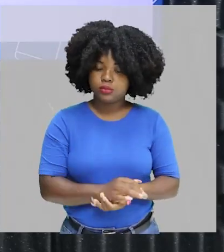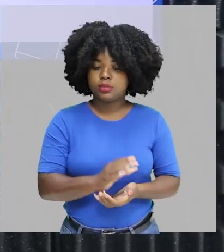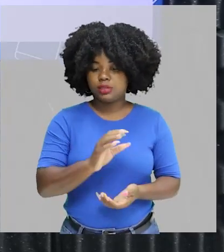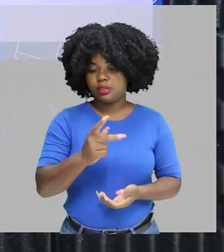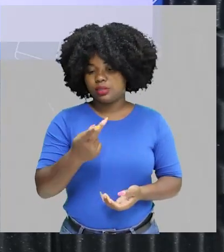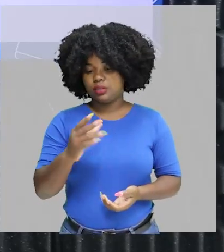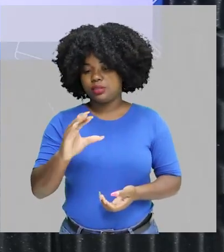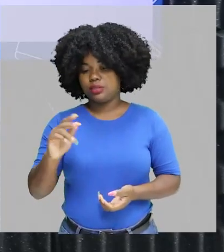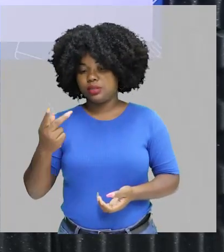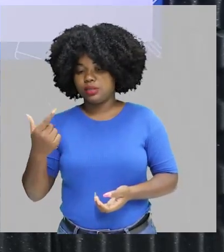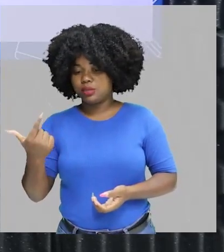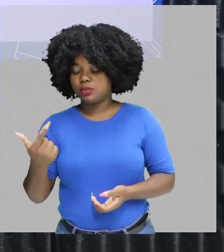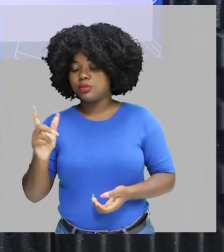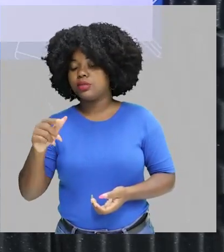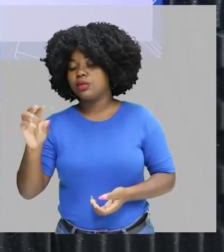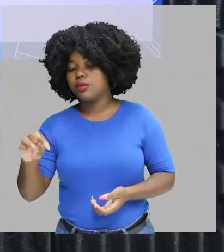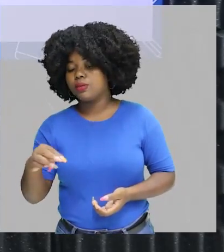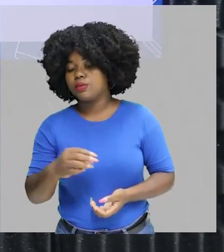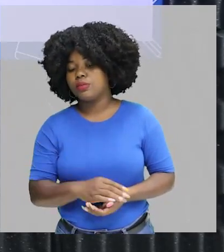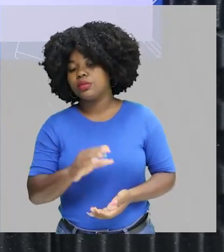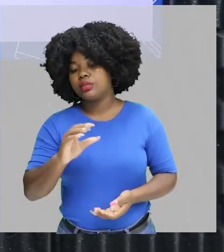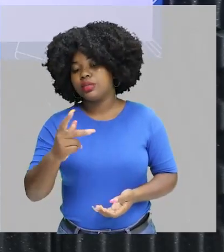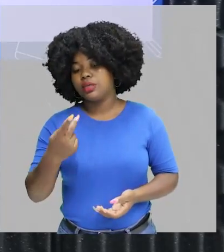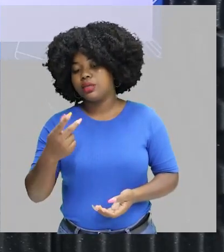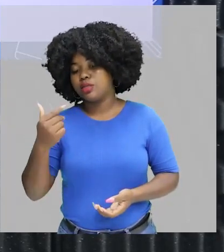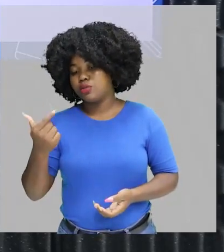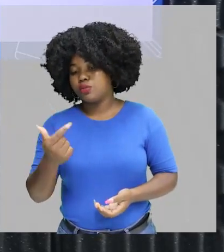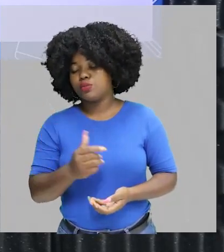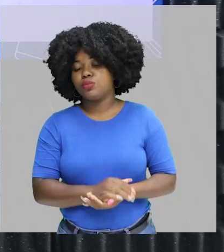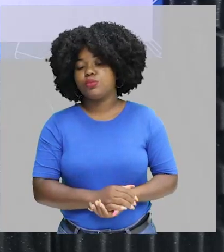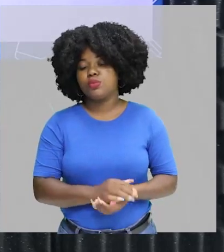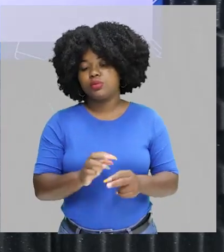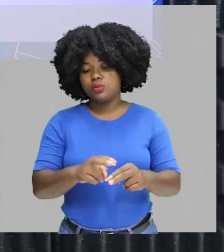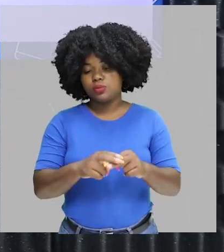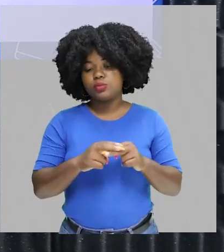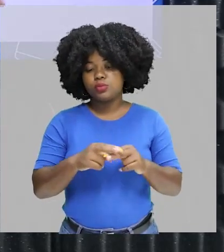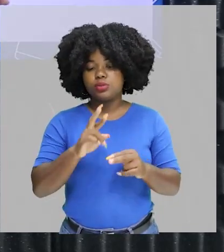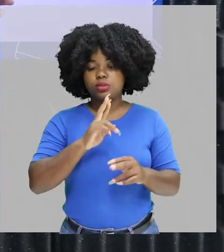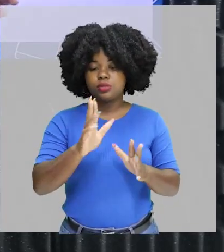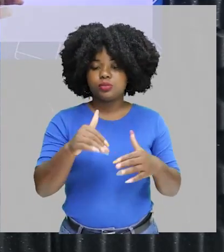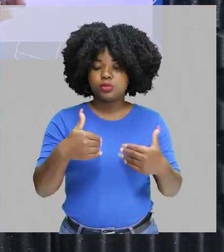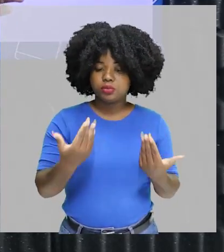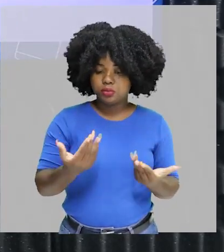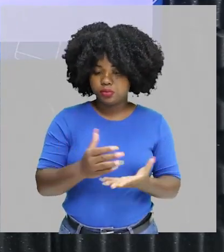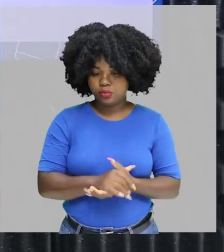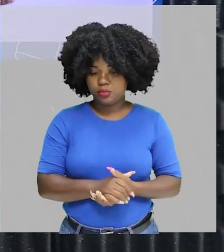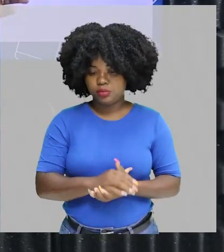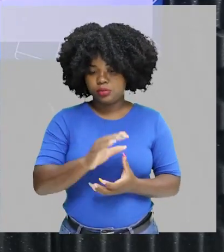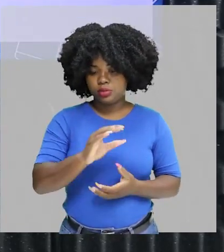CH2. Quem é o carbono mais hidrogenado? CH2. Por isso, o resultado vai ser